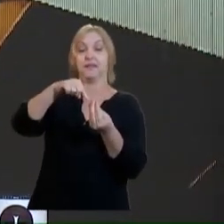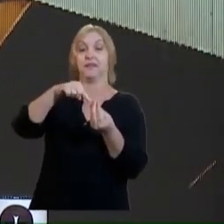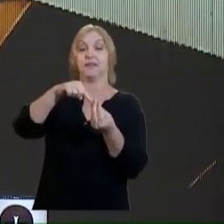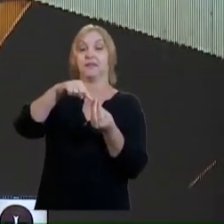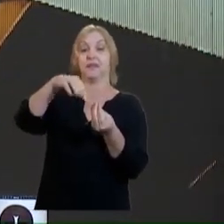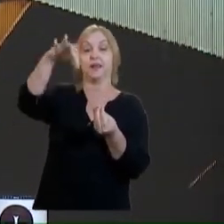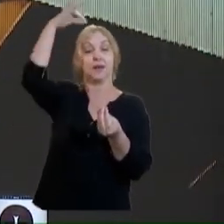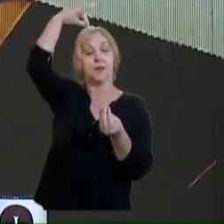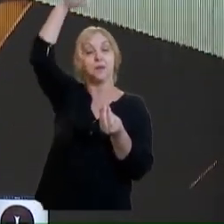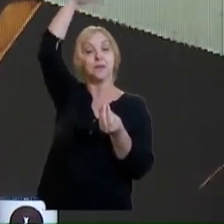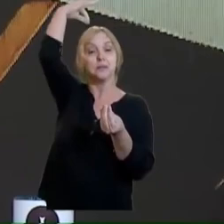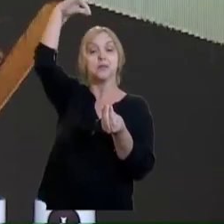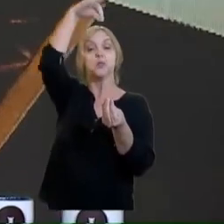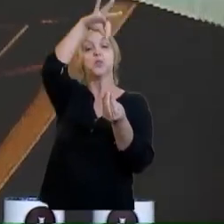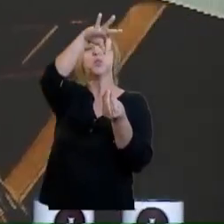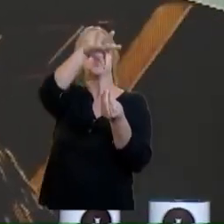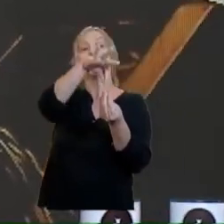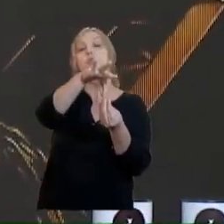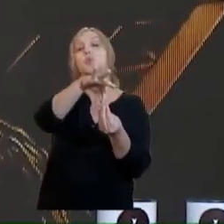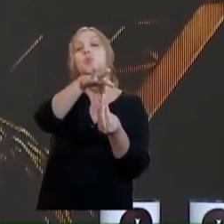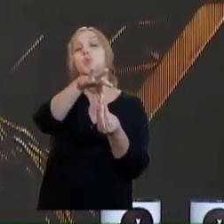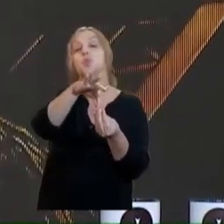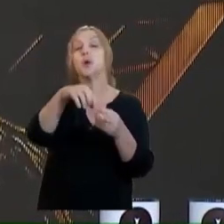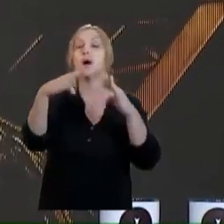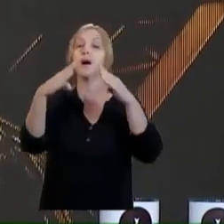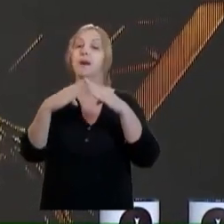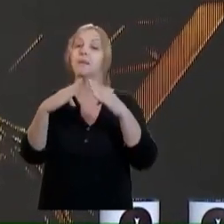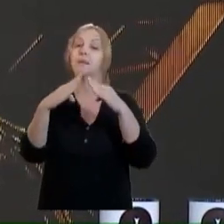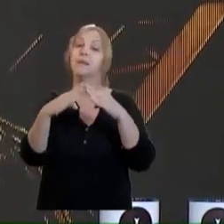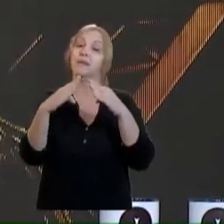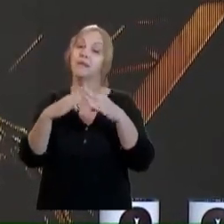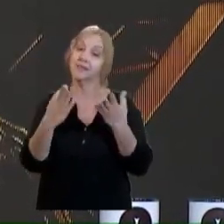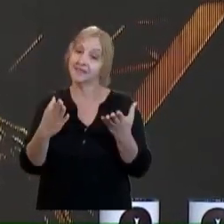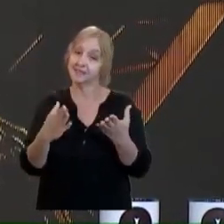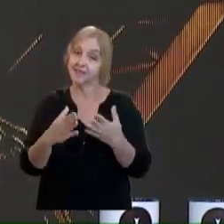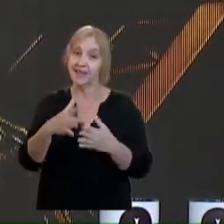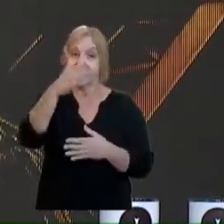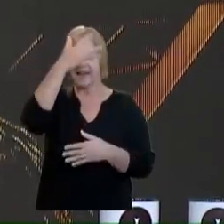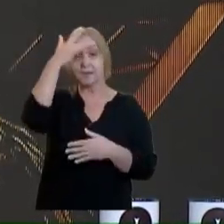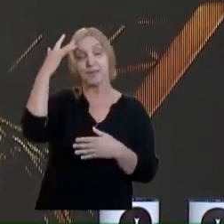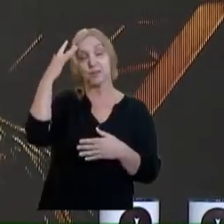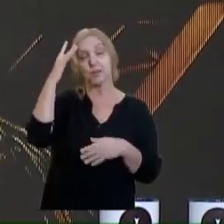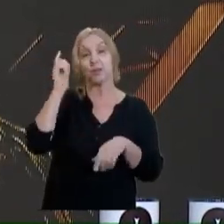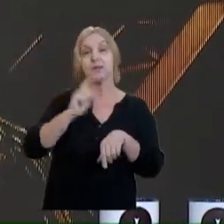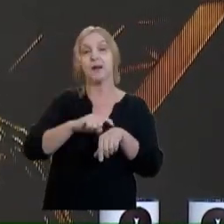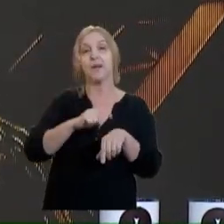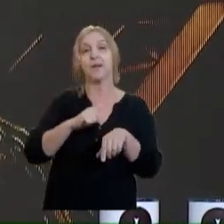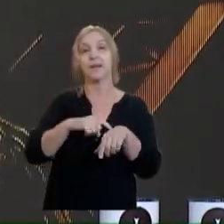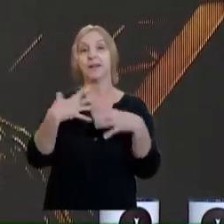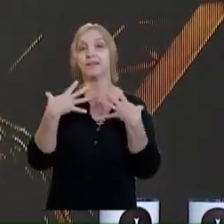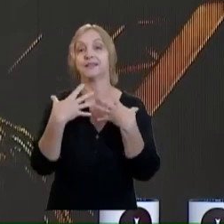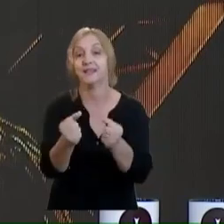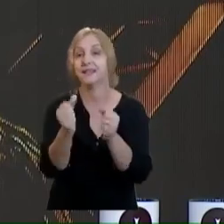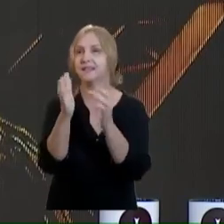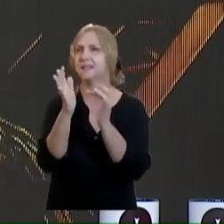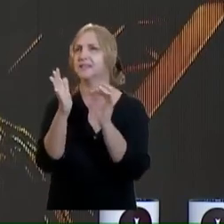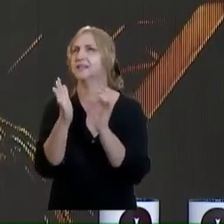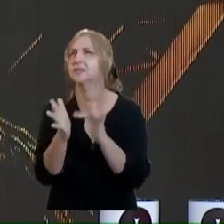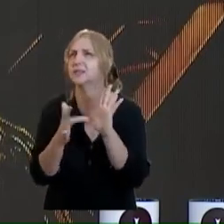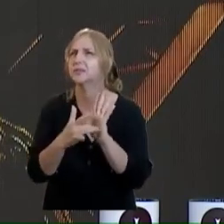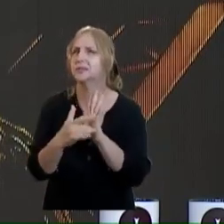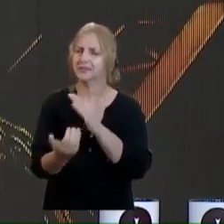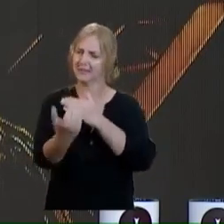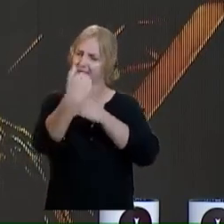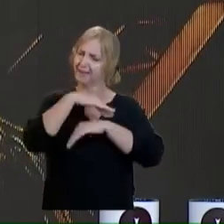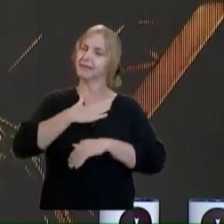Santo. Onde que o Espírito Santo mora? No momento quando a pessoa converte, quando ela disse: Jesus, entra